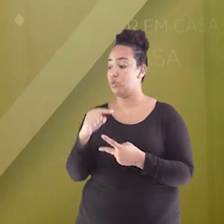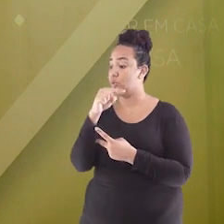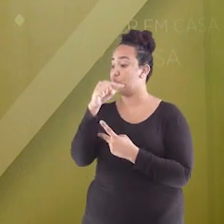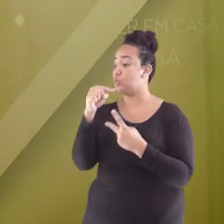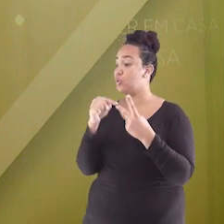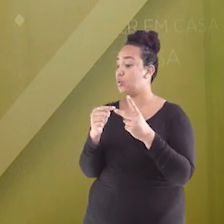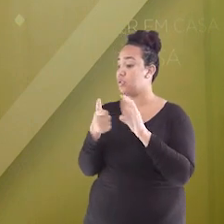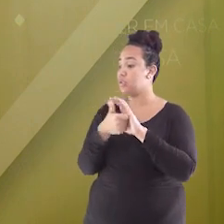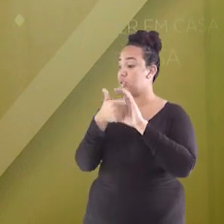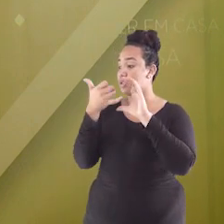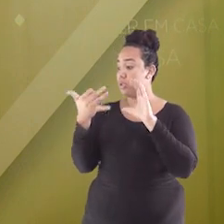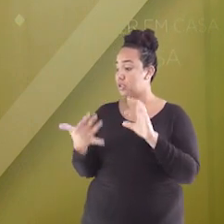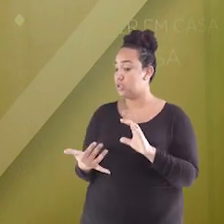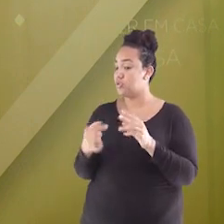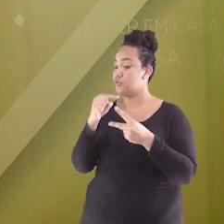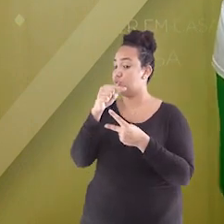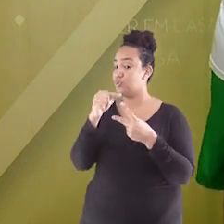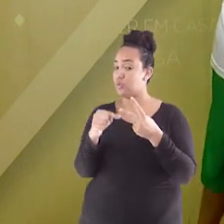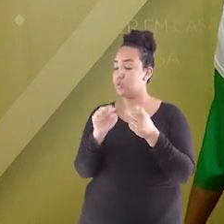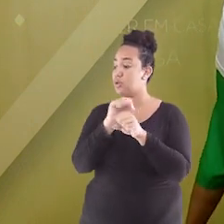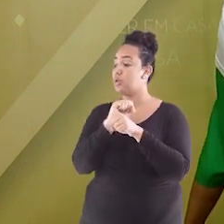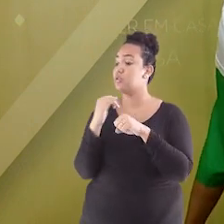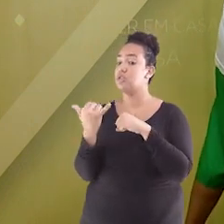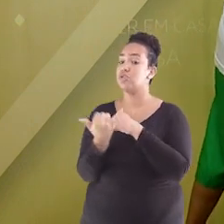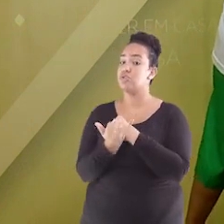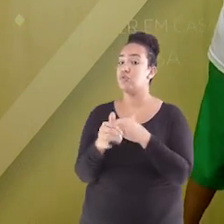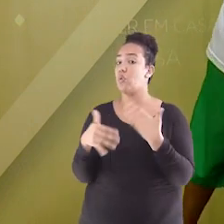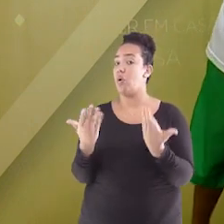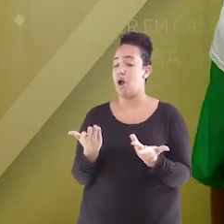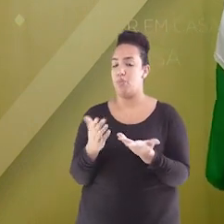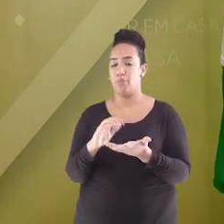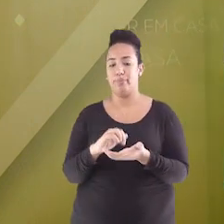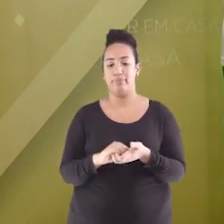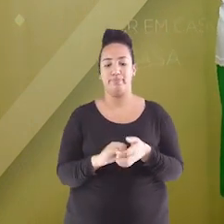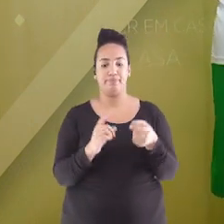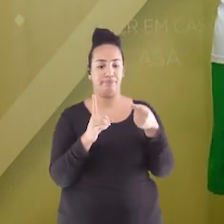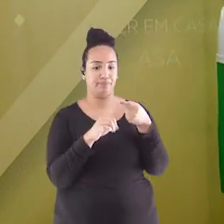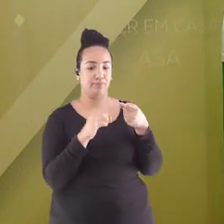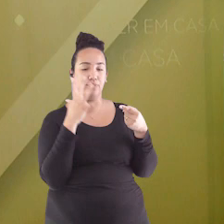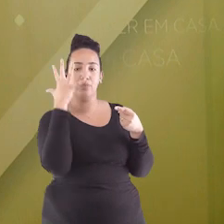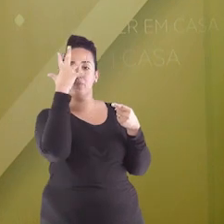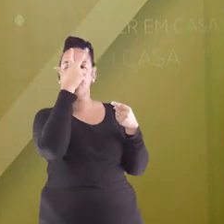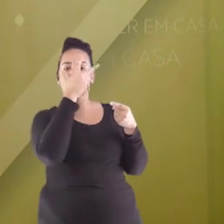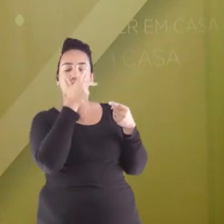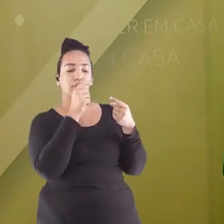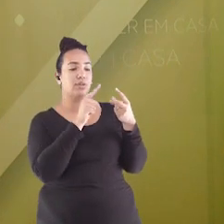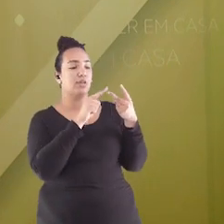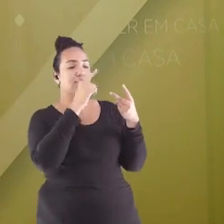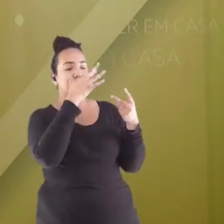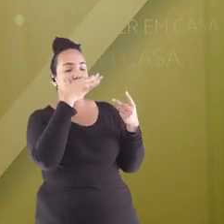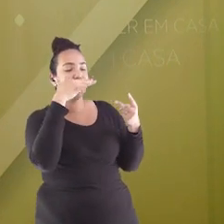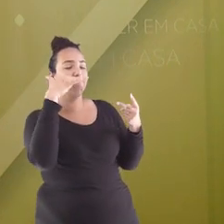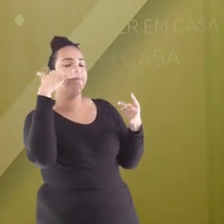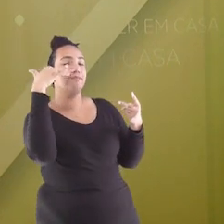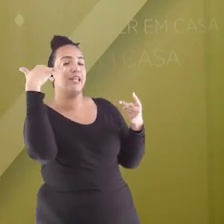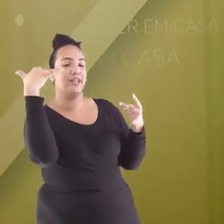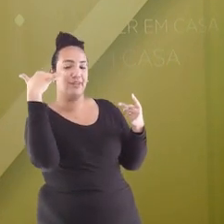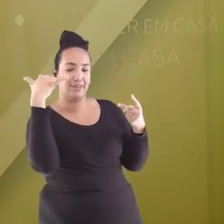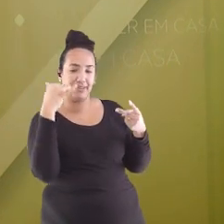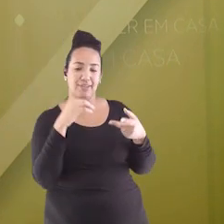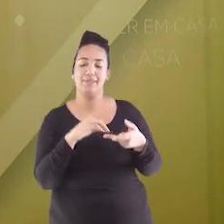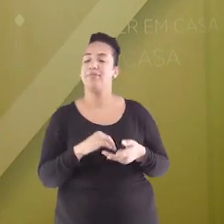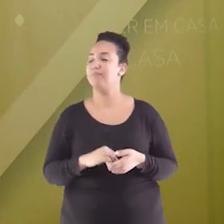duas características. Isso é, dois adjetivos. E aí? É bonita e cheirosa. Bonita